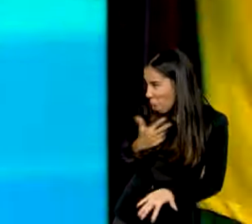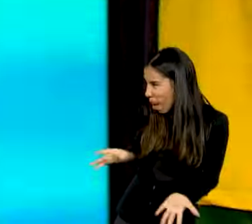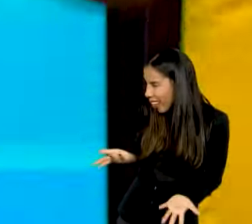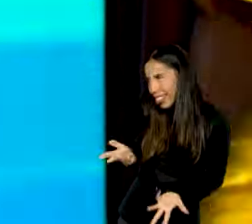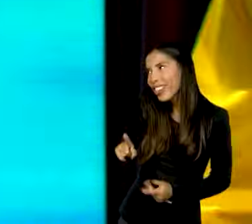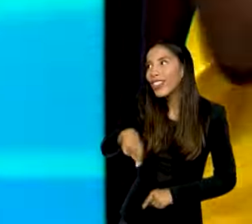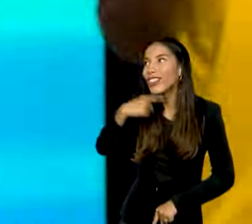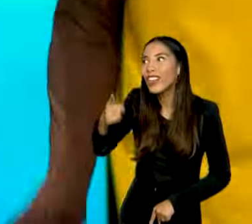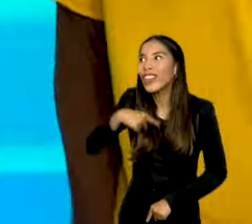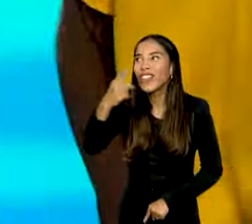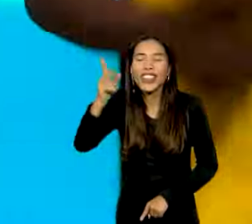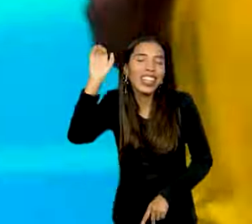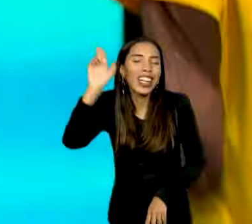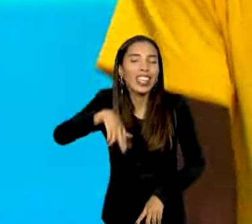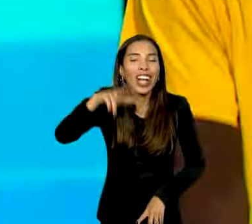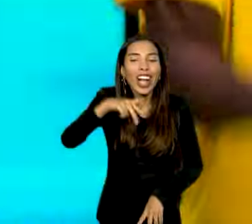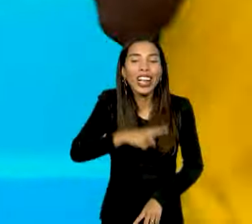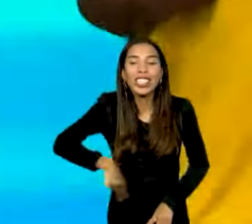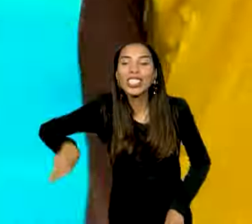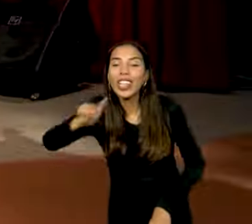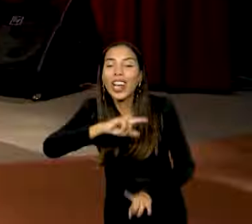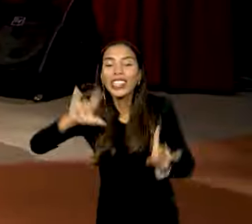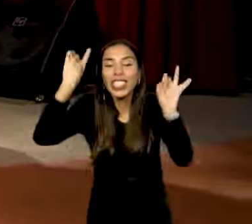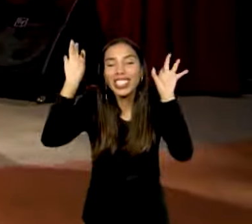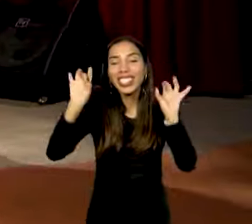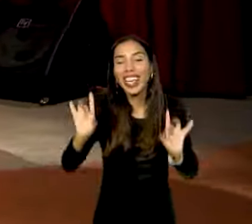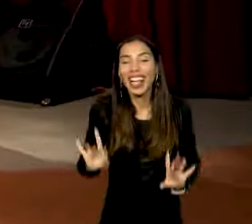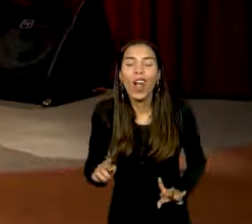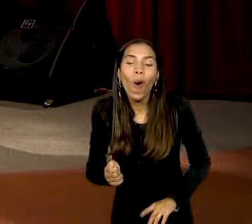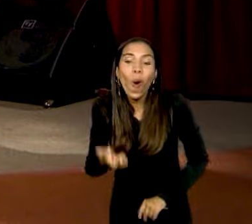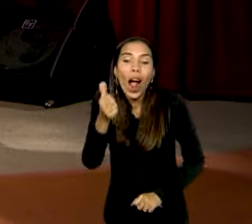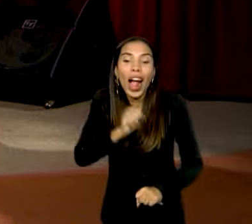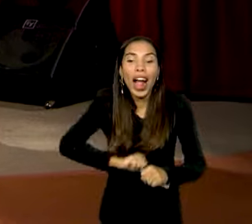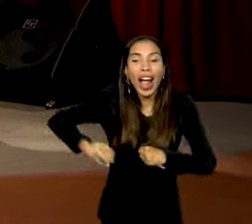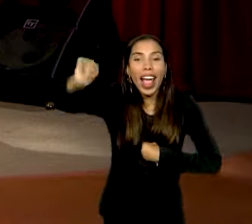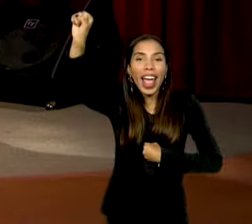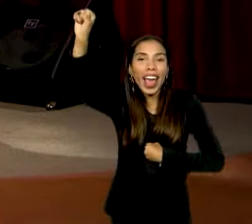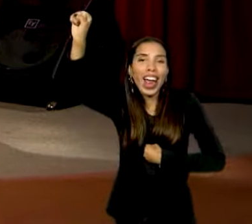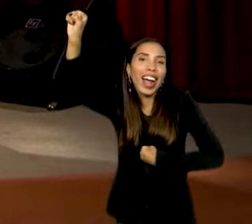nós. Somos especiais, quase